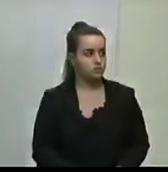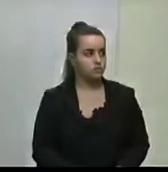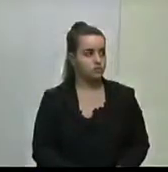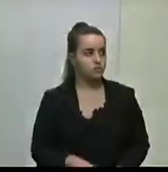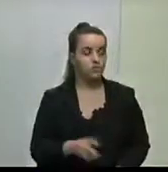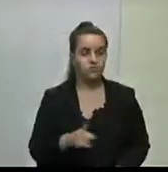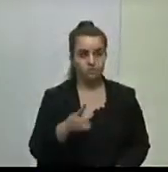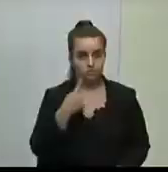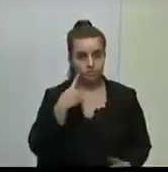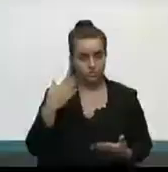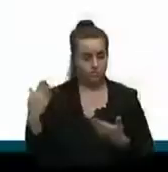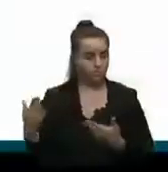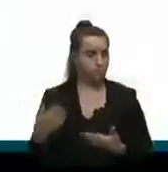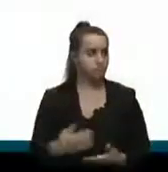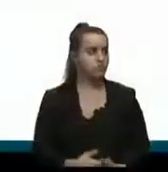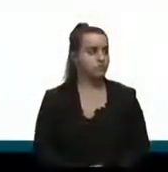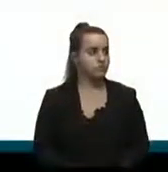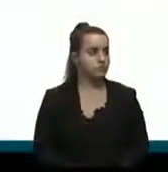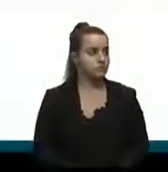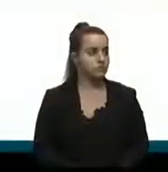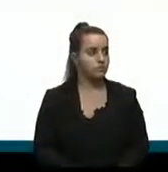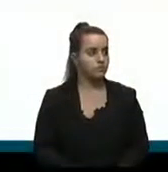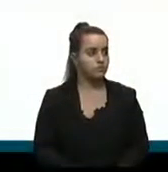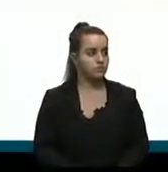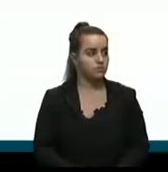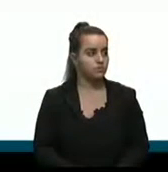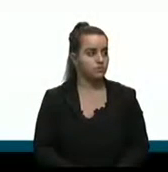Continue acompanhando comigo no quadro.